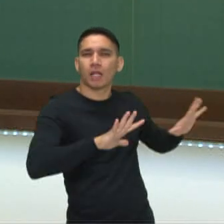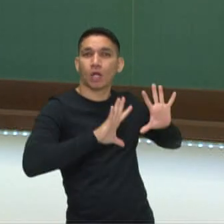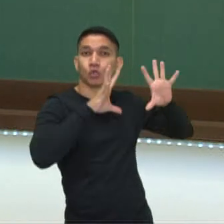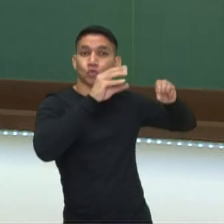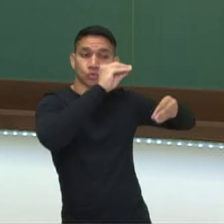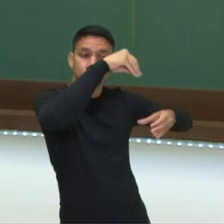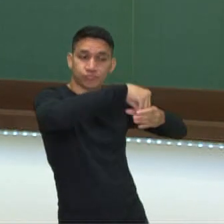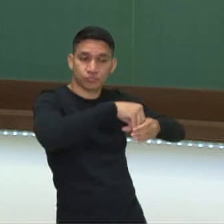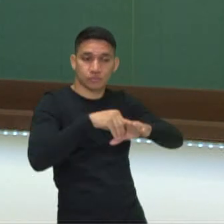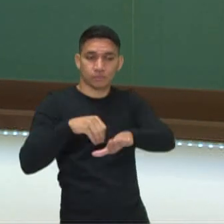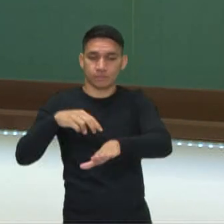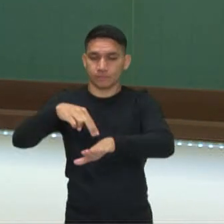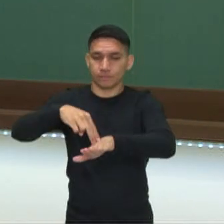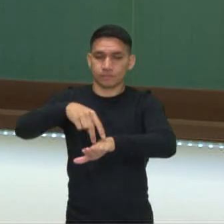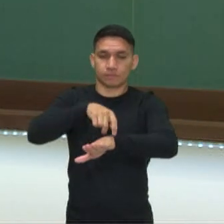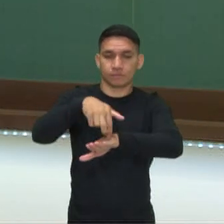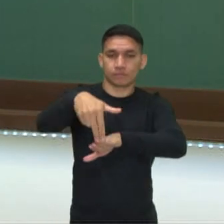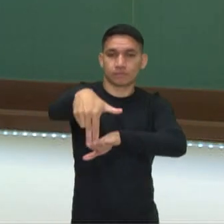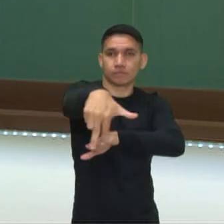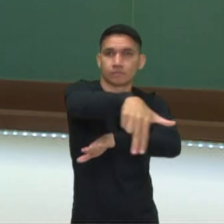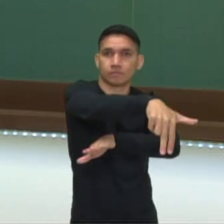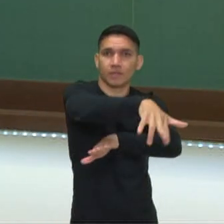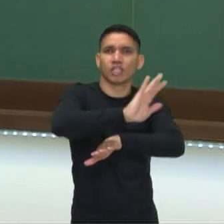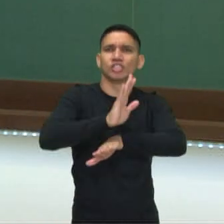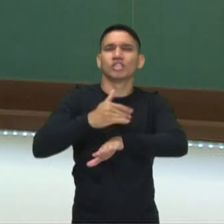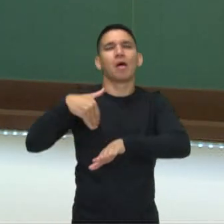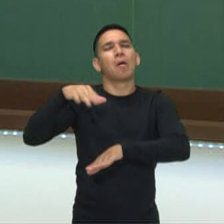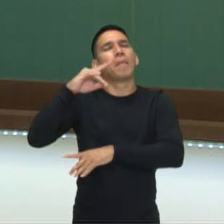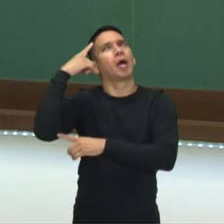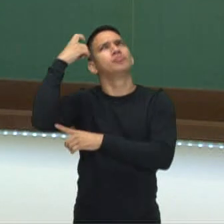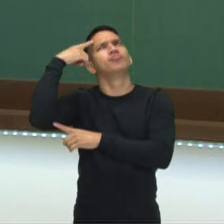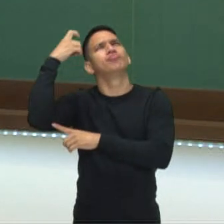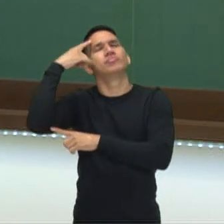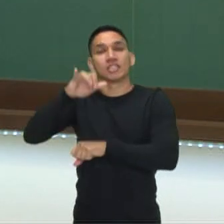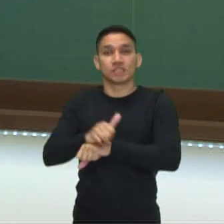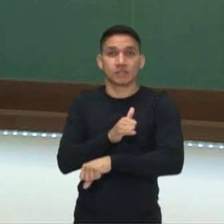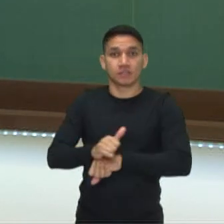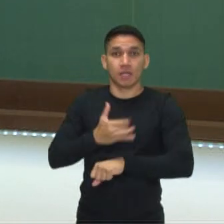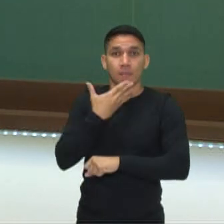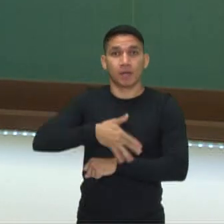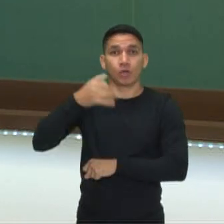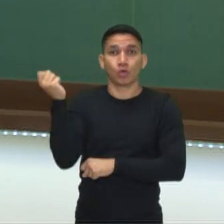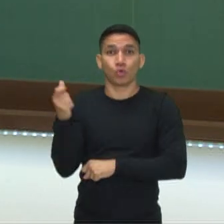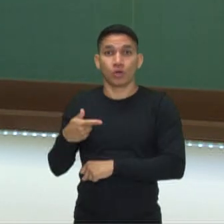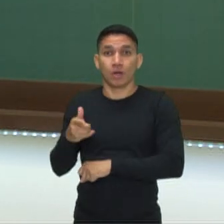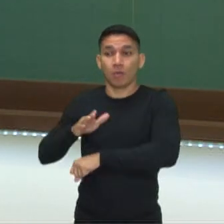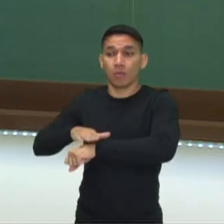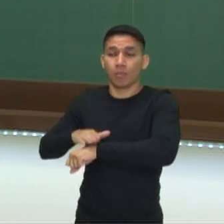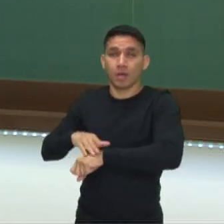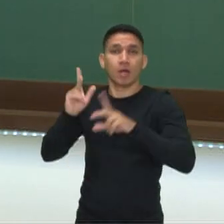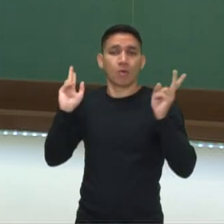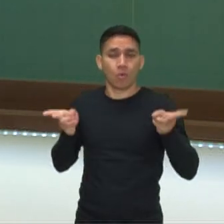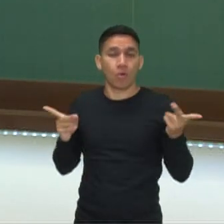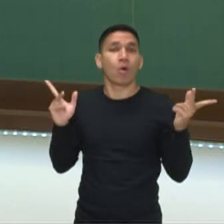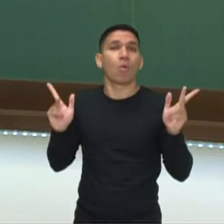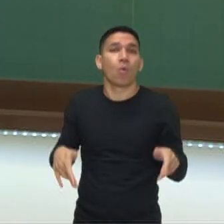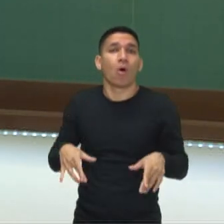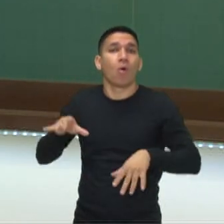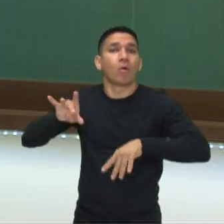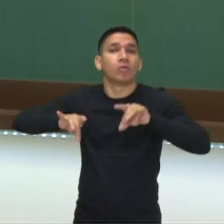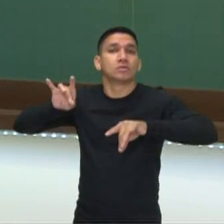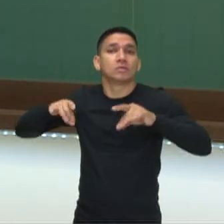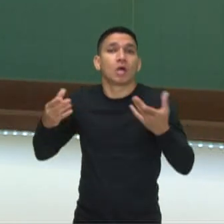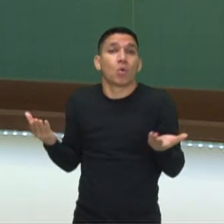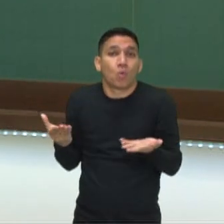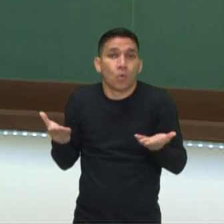as apresentações. Então já era uma coisa muito à frente do seu tempo e já era exatamente a mesma coisa que nós temos no teatro hoje, e eles já estavam tendo lá na